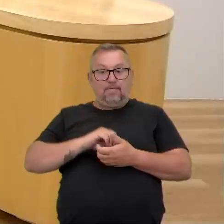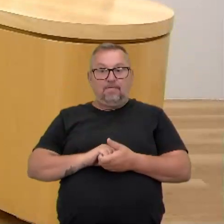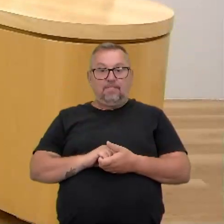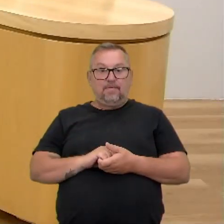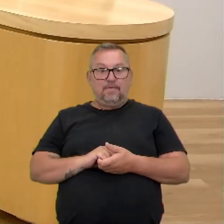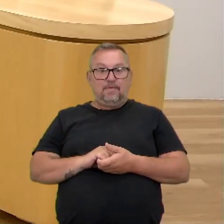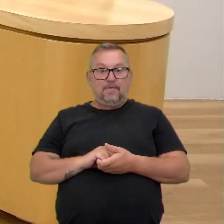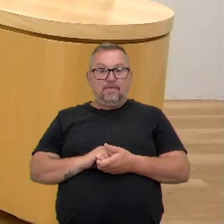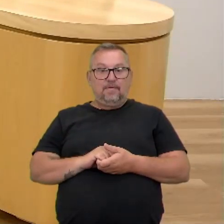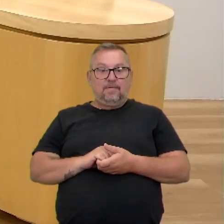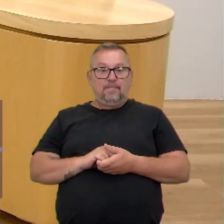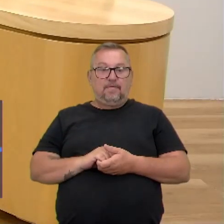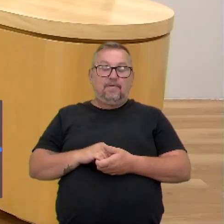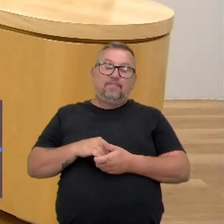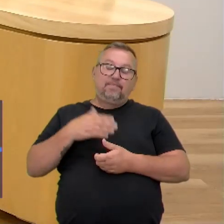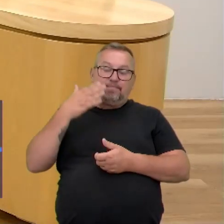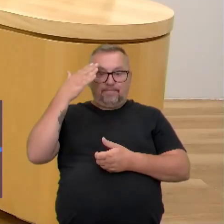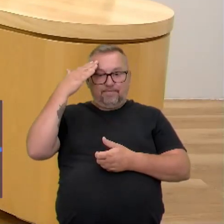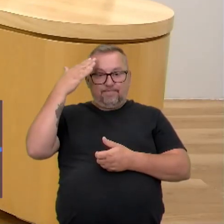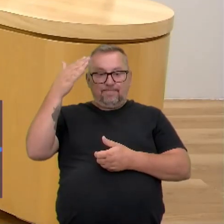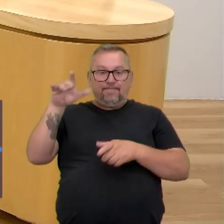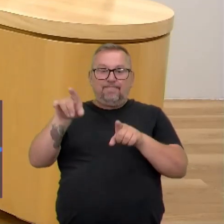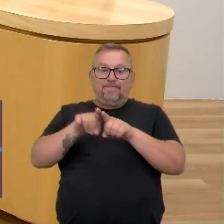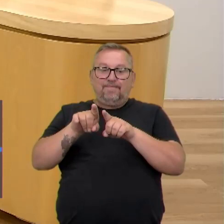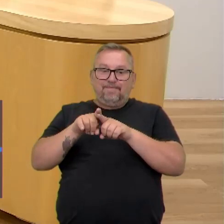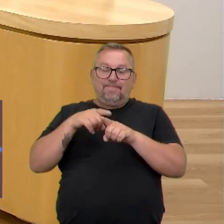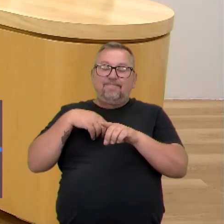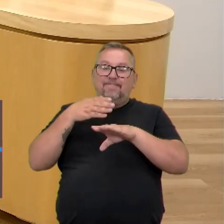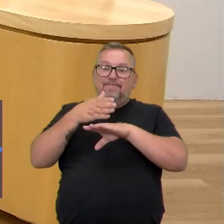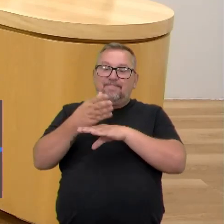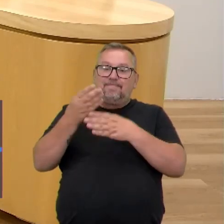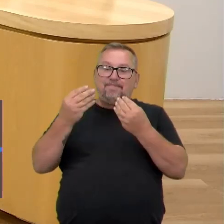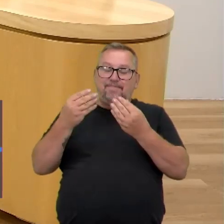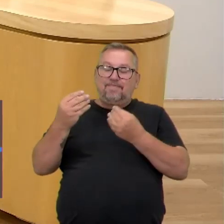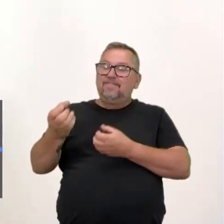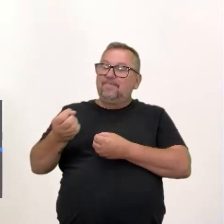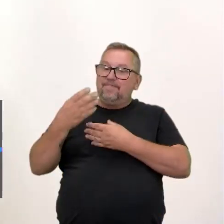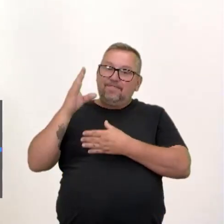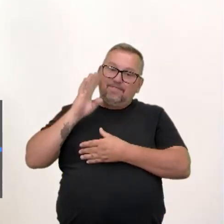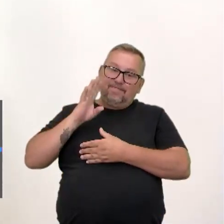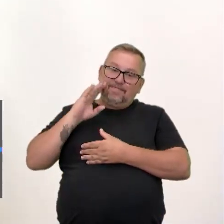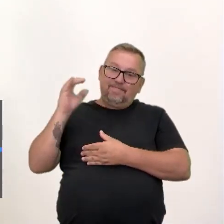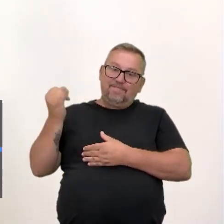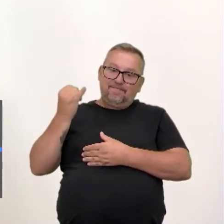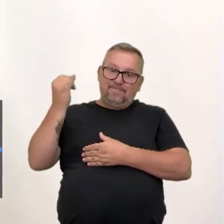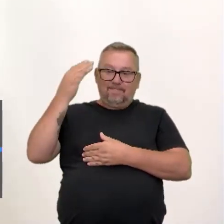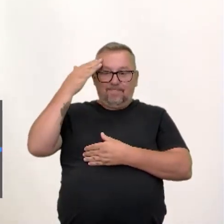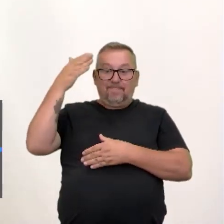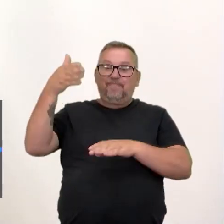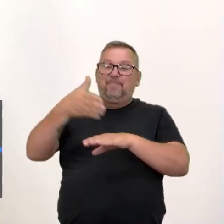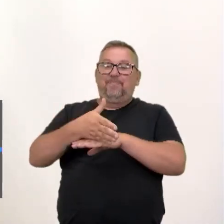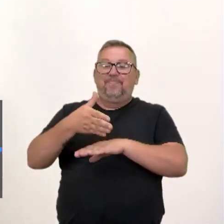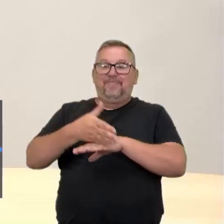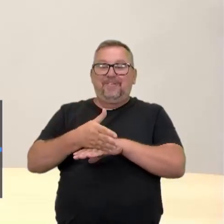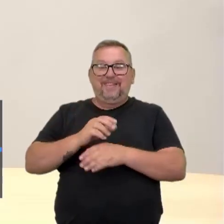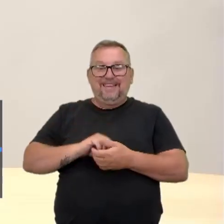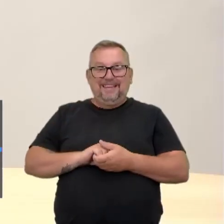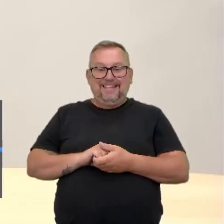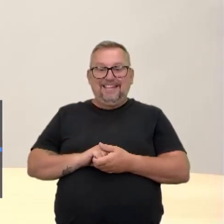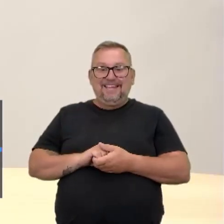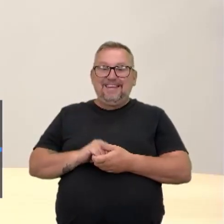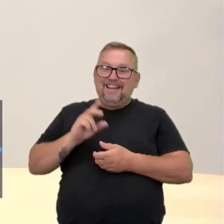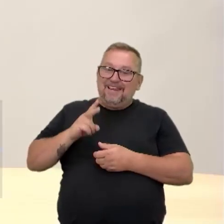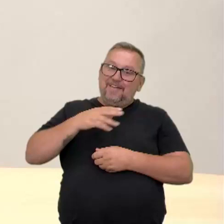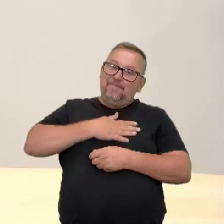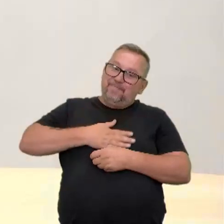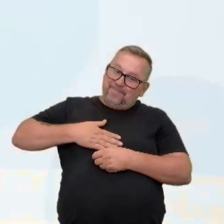encontros. Fabi, eu queria demais agradecer, agregou bastante, trouxe informações muito relevantes. Brigadão pela participação. Imagina, é